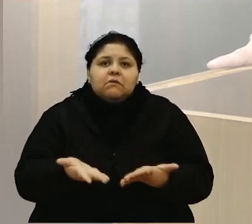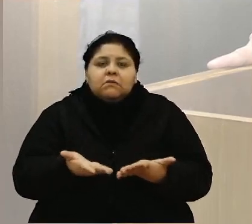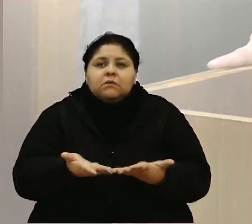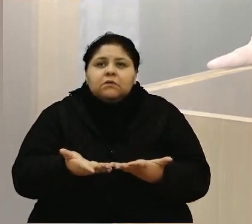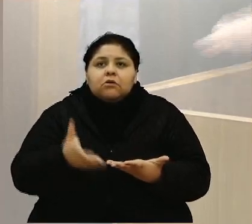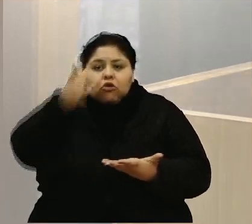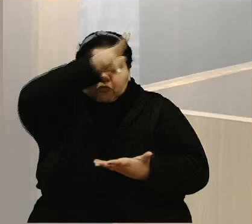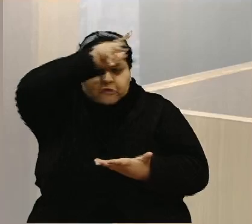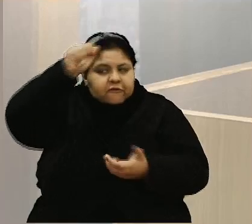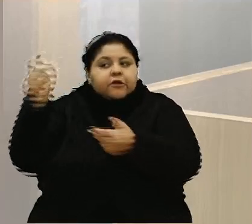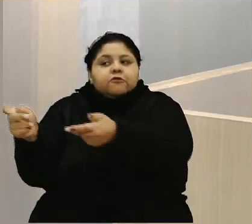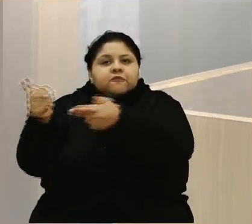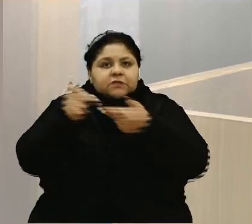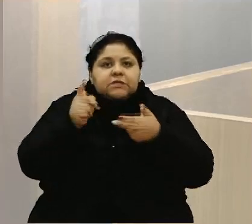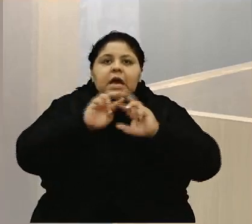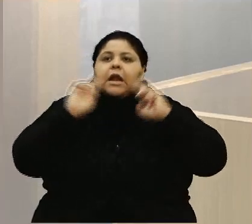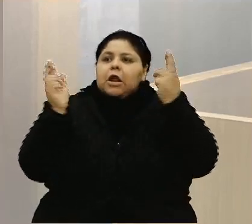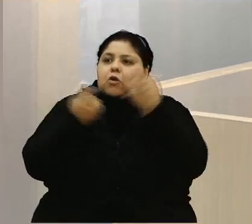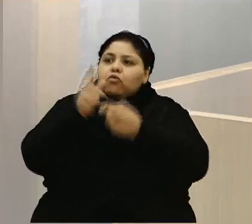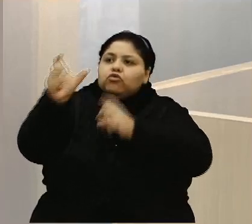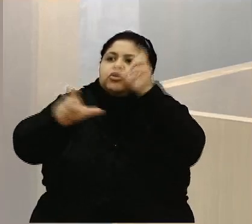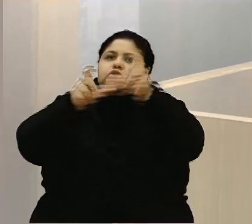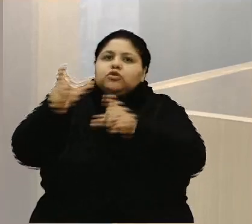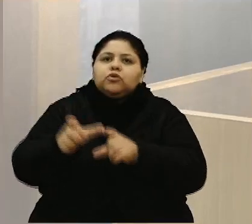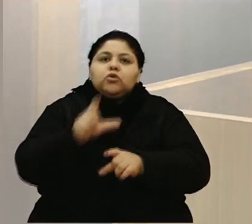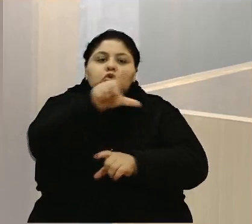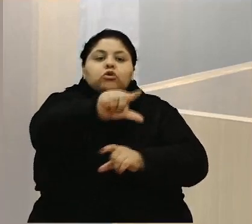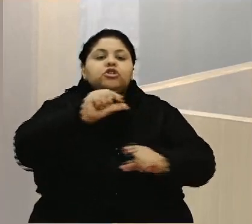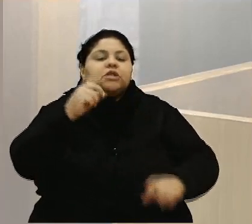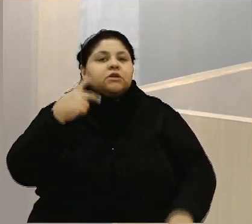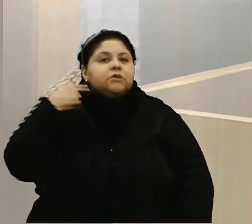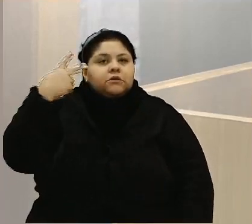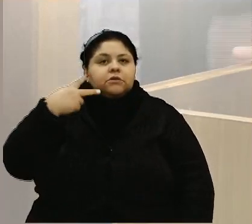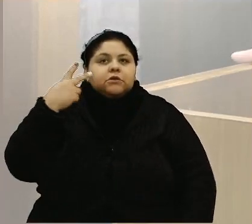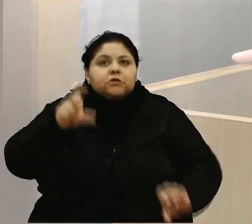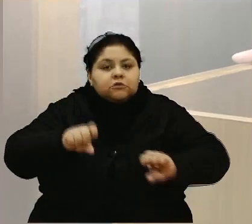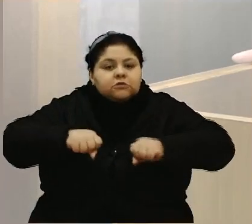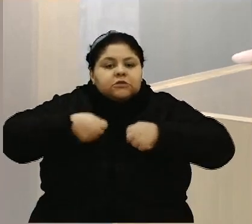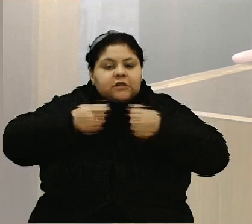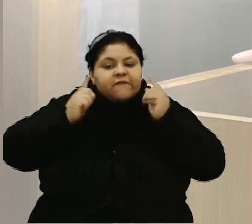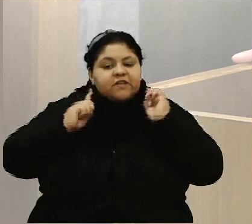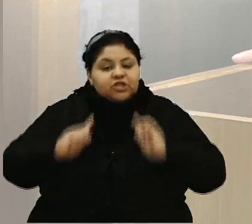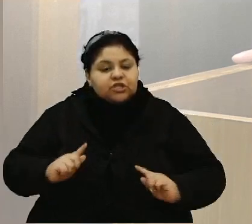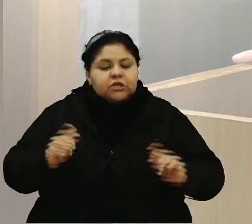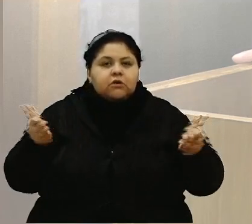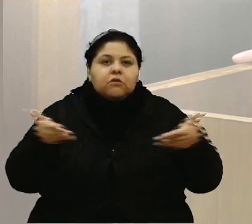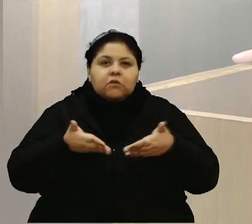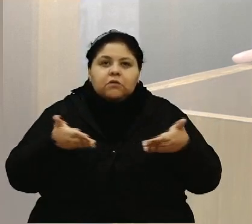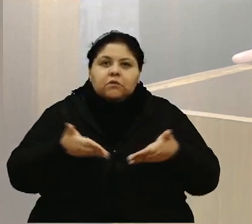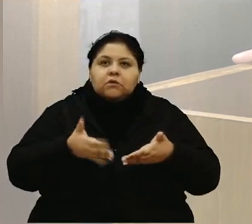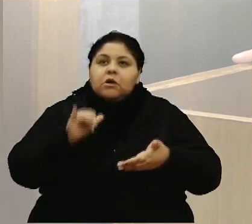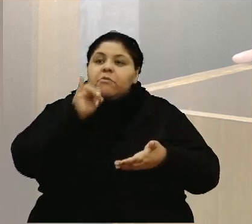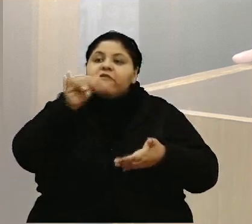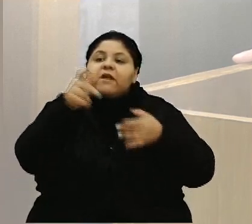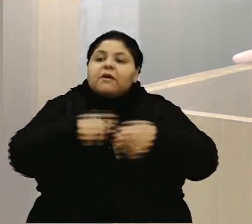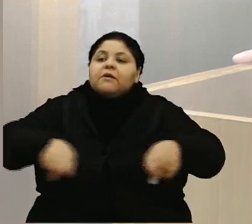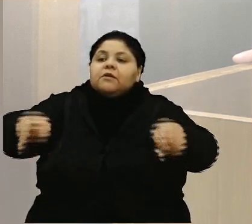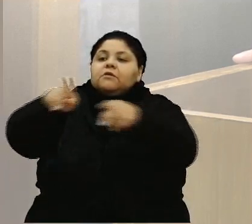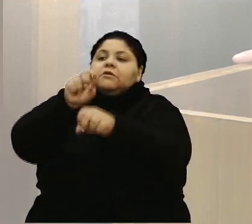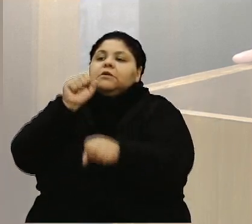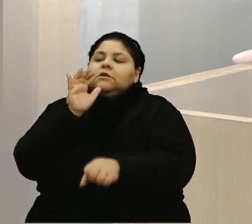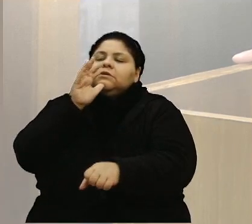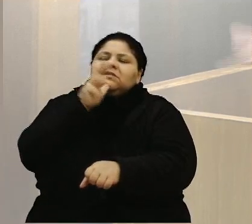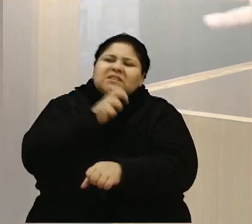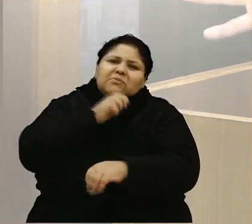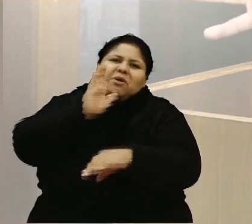prefeito ir lá. Reúnam lá com o candidato a vereador que defende a gestão municipal para dizer pro povo que vai demorar mais